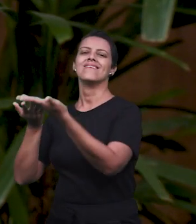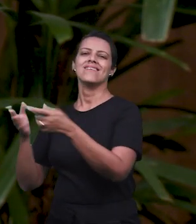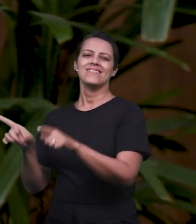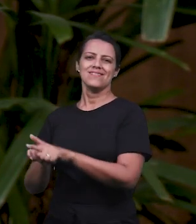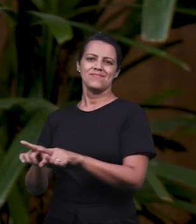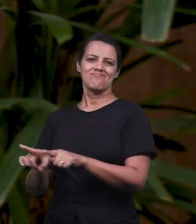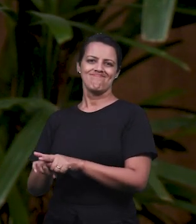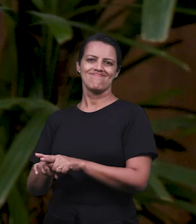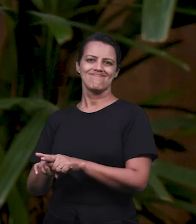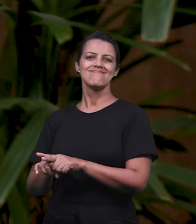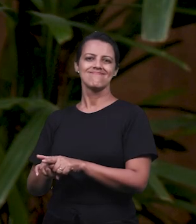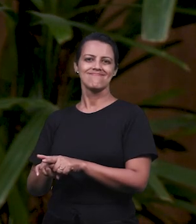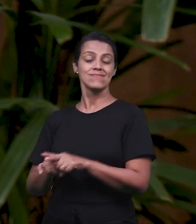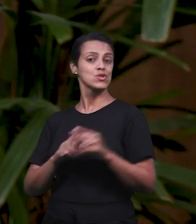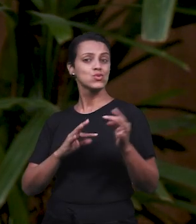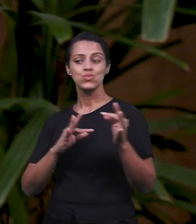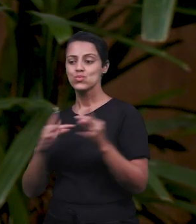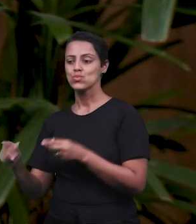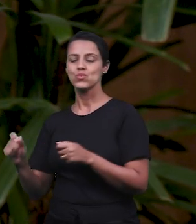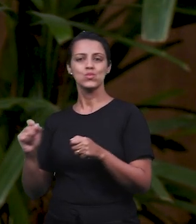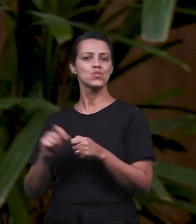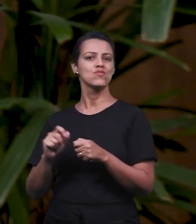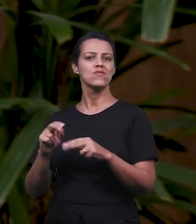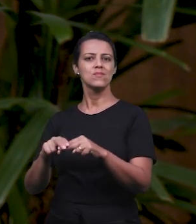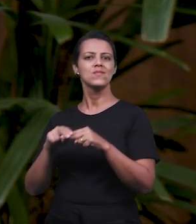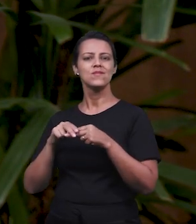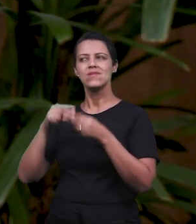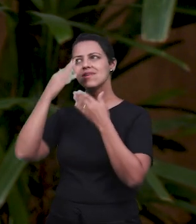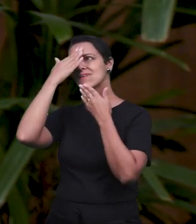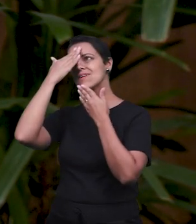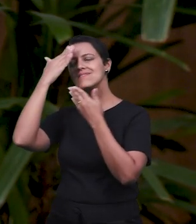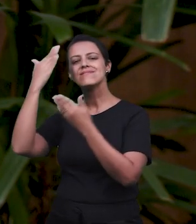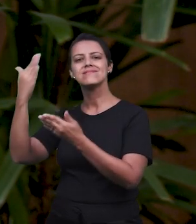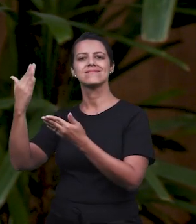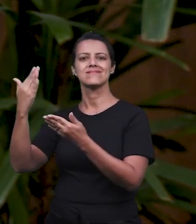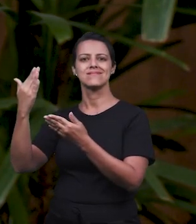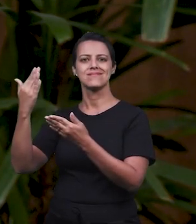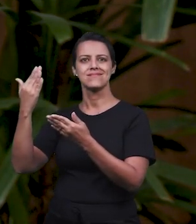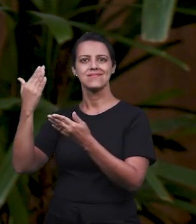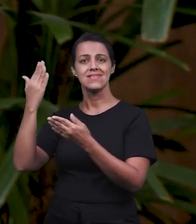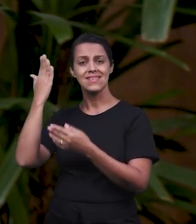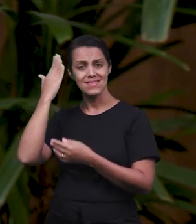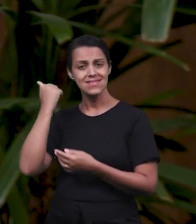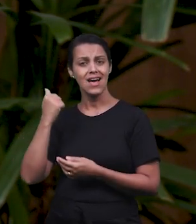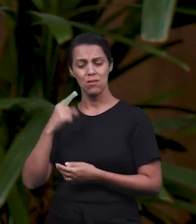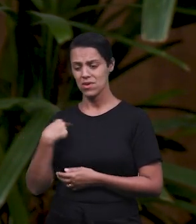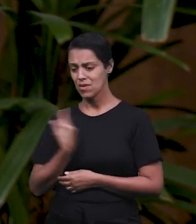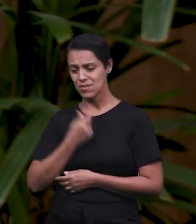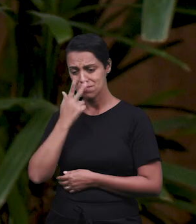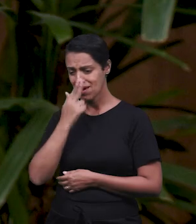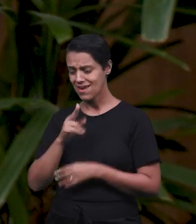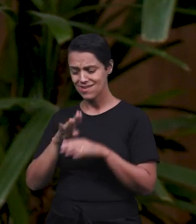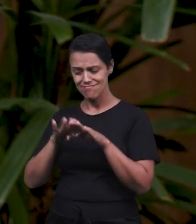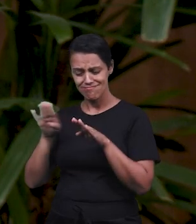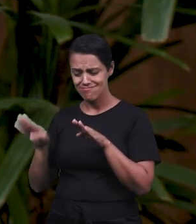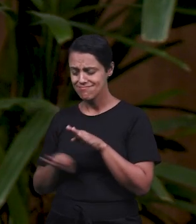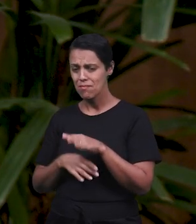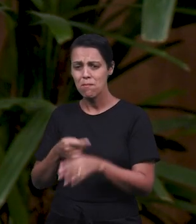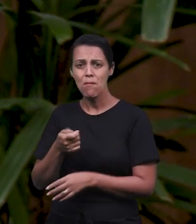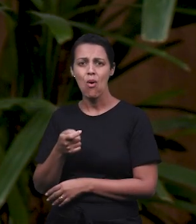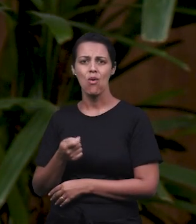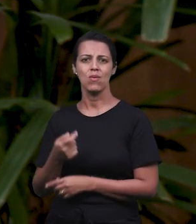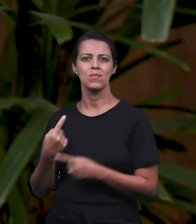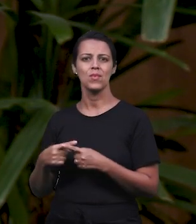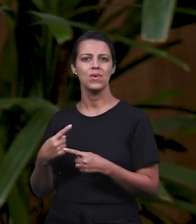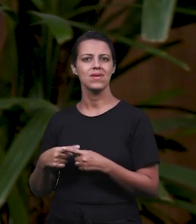realizamos, né, nós o fazemos por gratidão, entendendo ainda que fazemos muito pouco. Muito pouco. Porque nós recebemos muito mais,